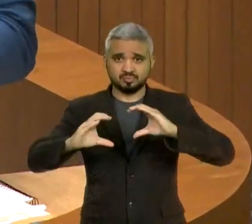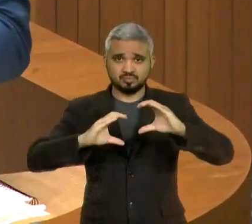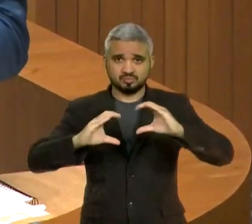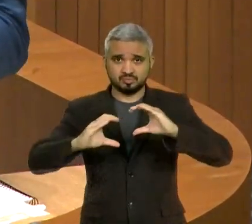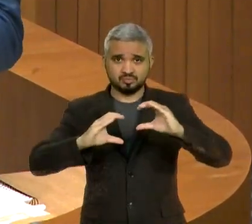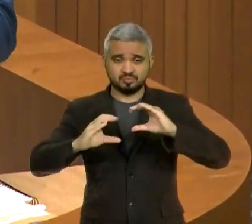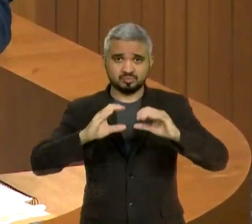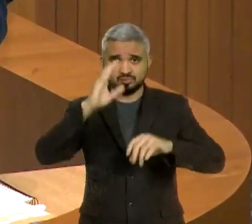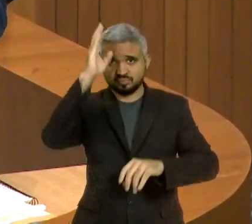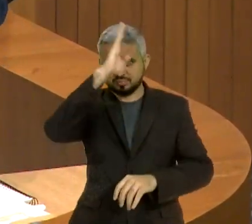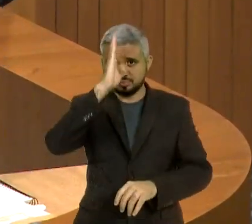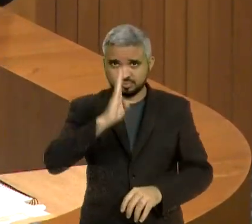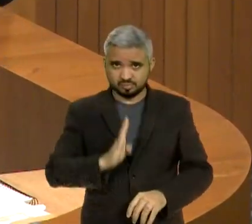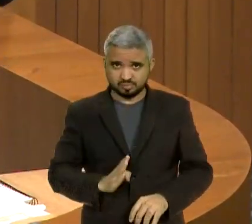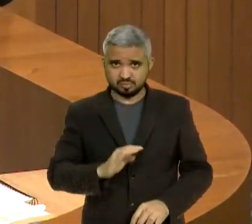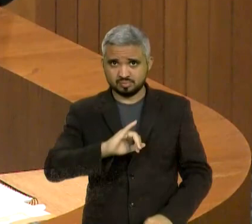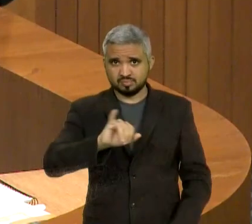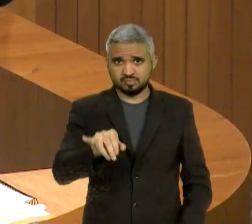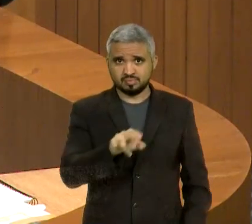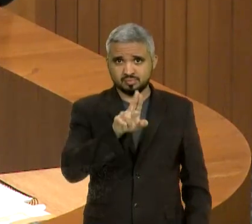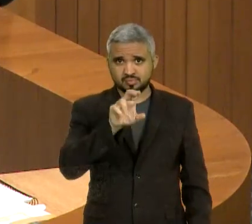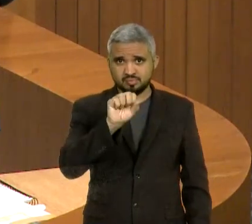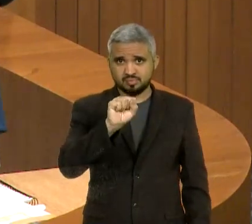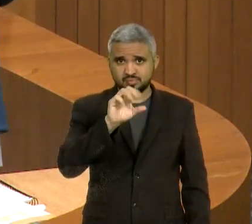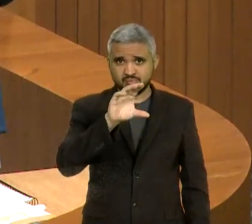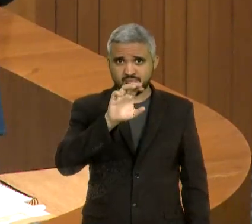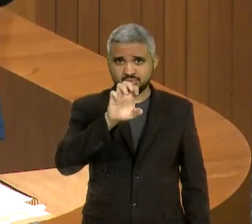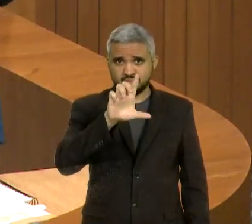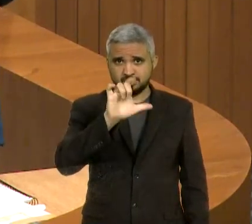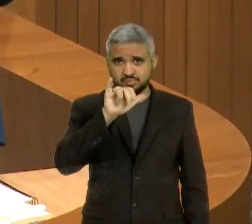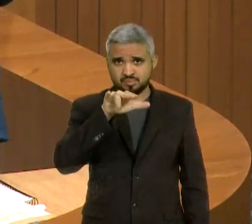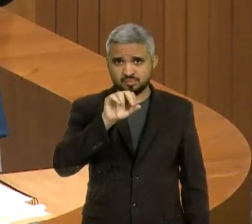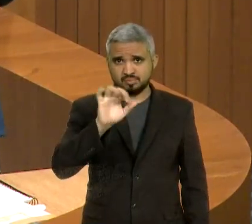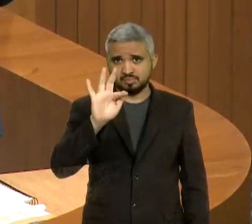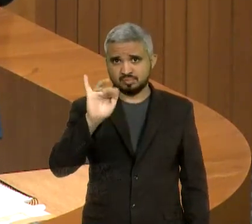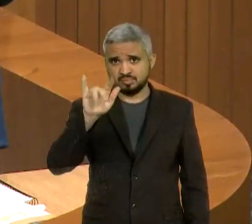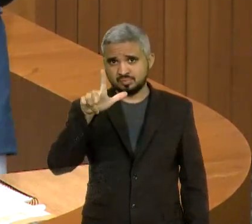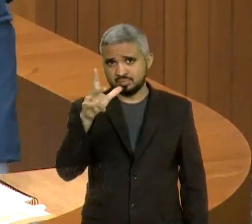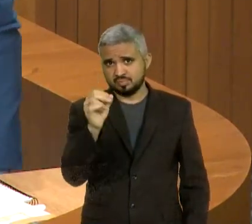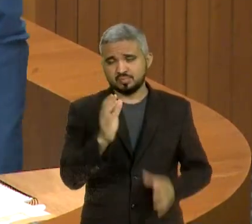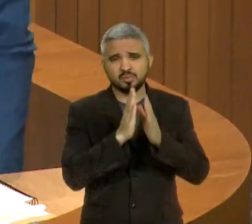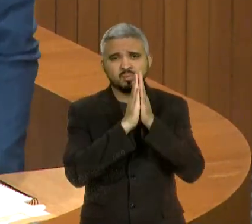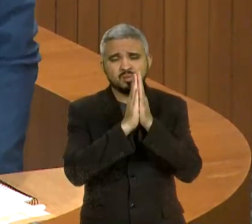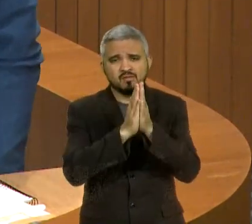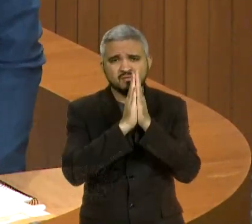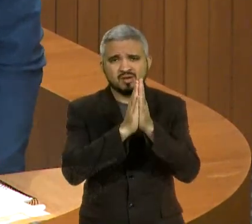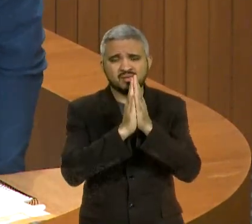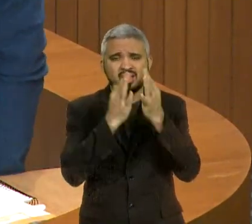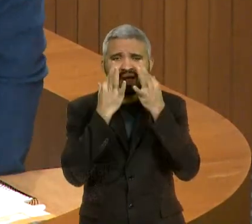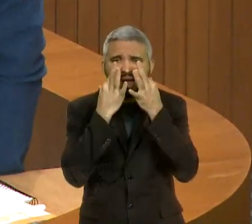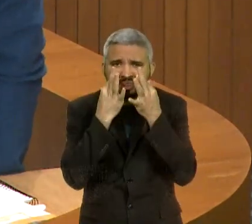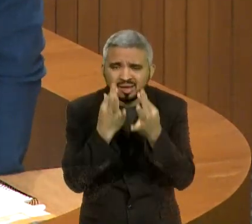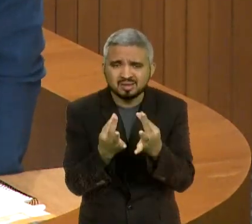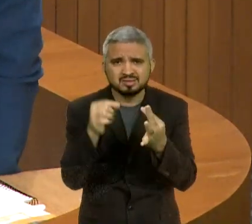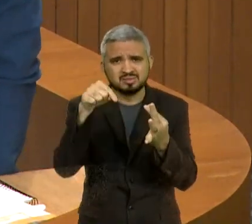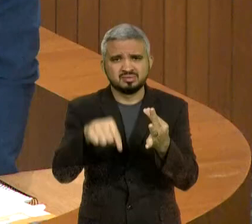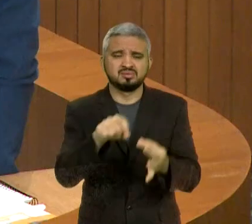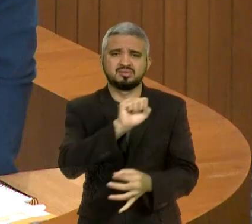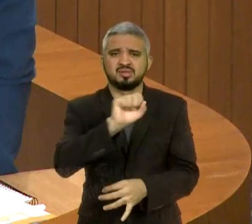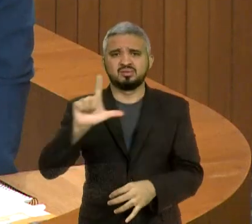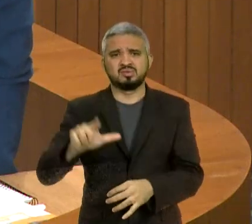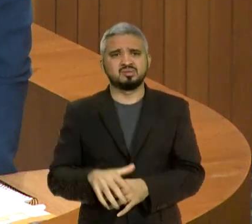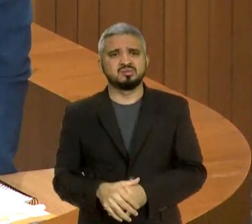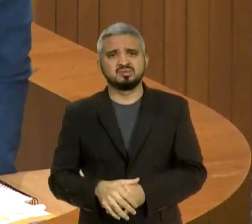Brasil, Juscelino Filho, que dê uma atenção para o que está acontecendo aqui em São Luís. Está impraticável a pessoa utilizar seu celular aqui